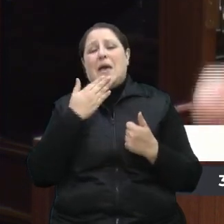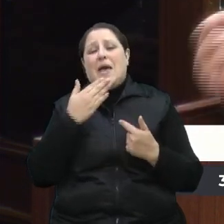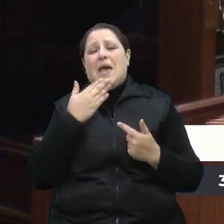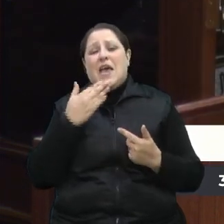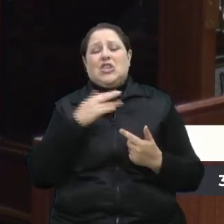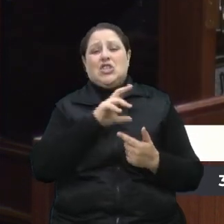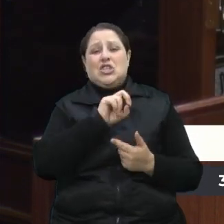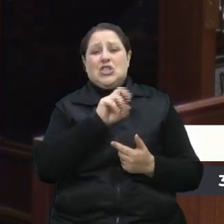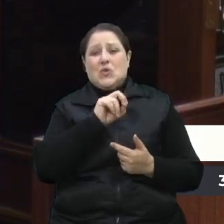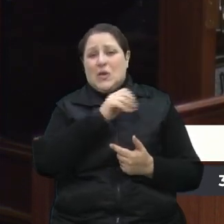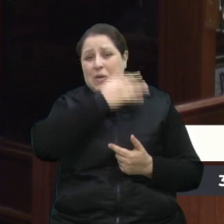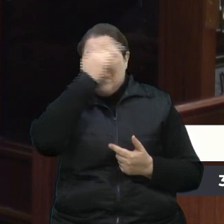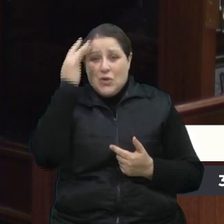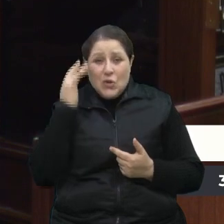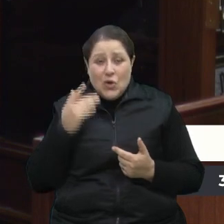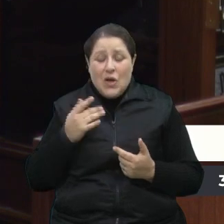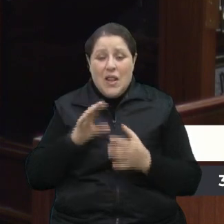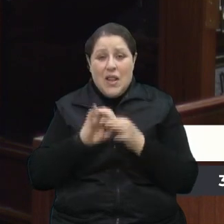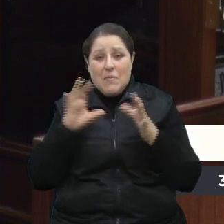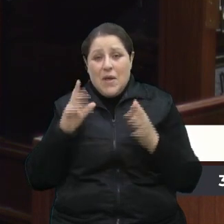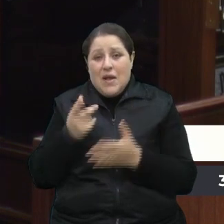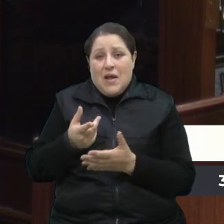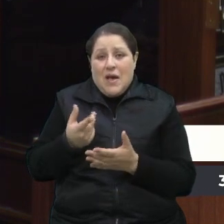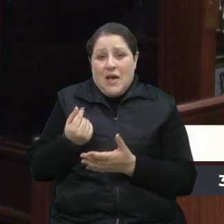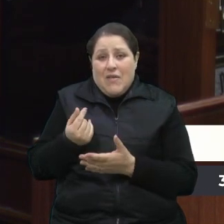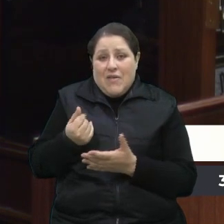liberar o valor para comprar uma caneta